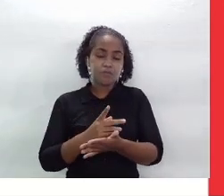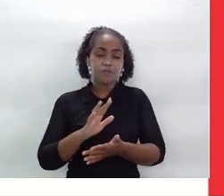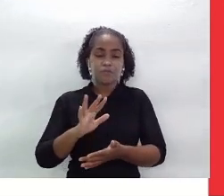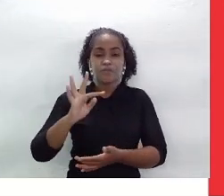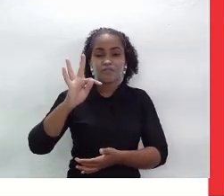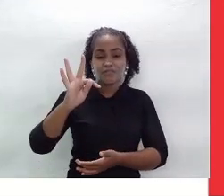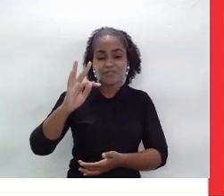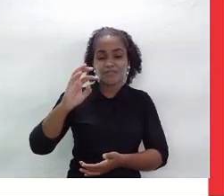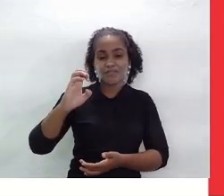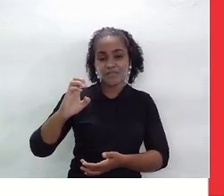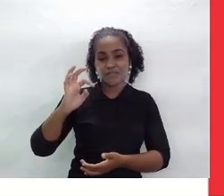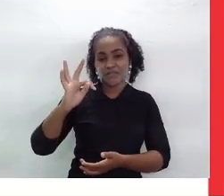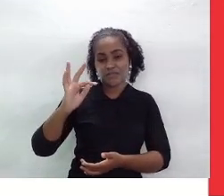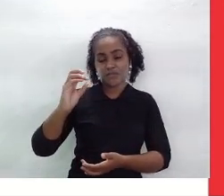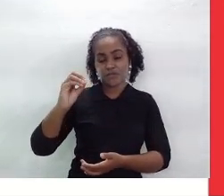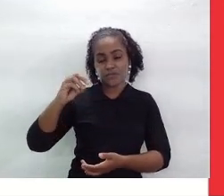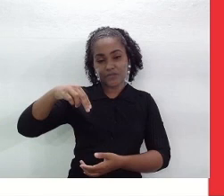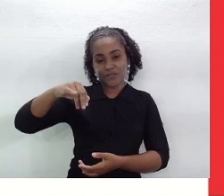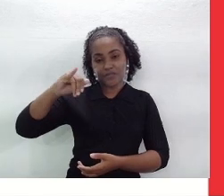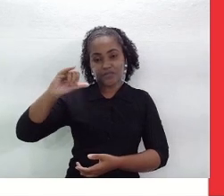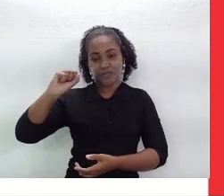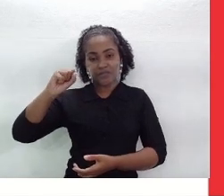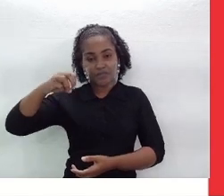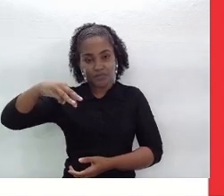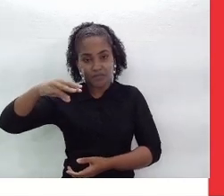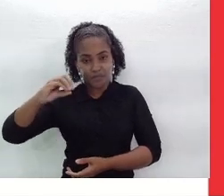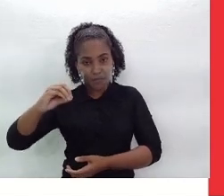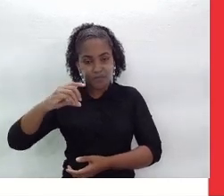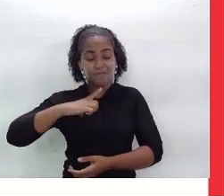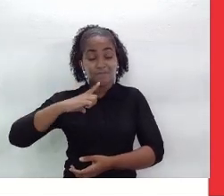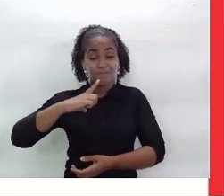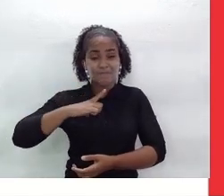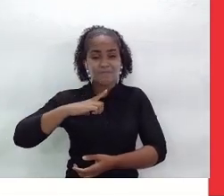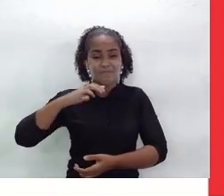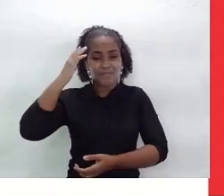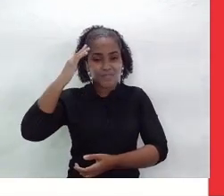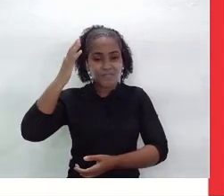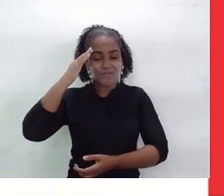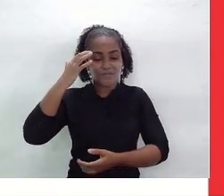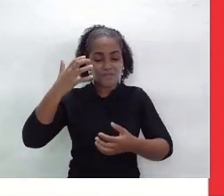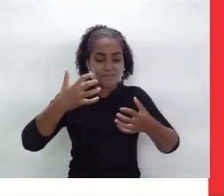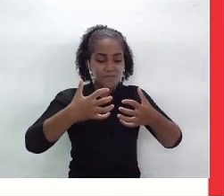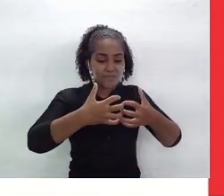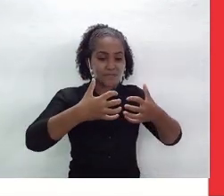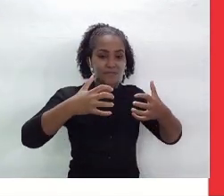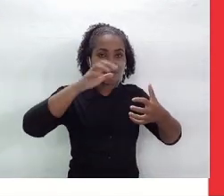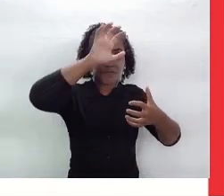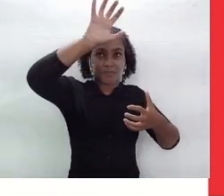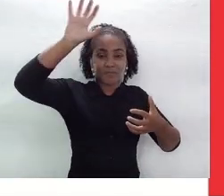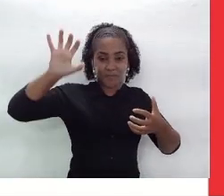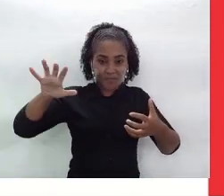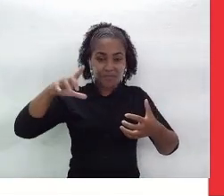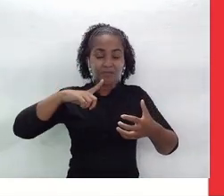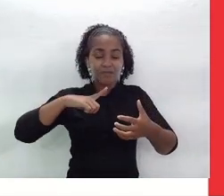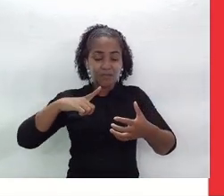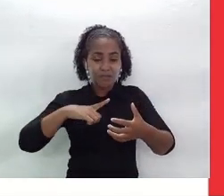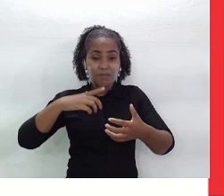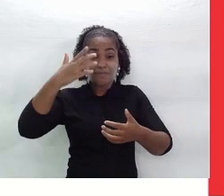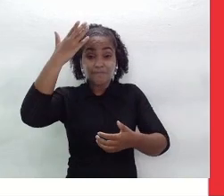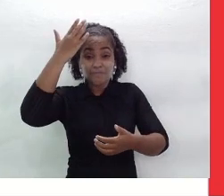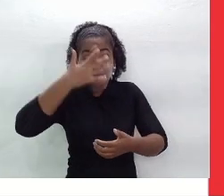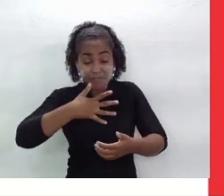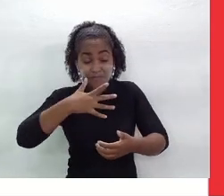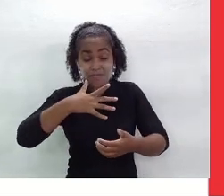Tectonismo. E com a teoria de Wegener, que da deriva continental, uma das provas